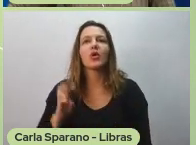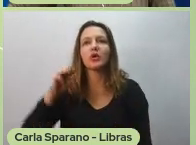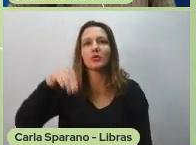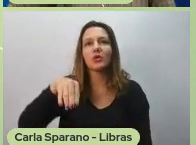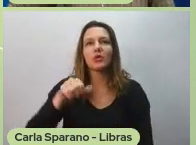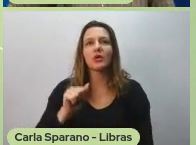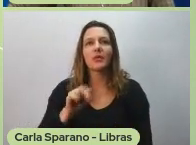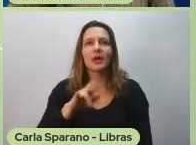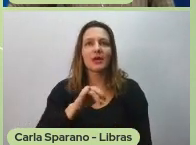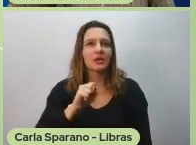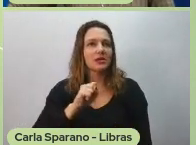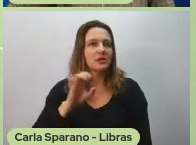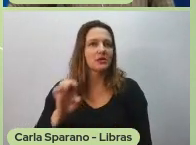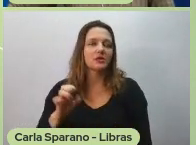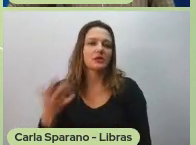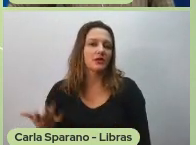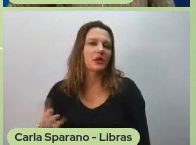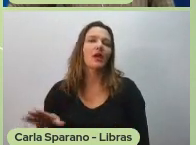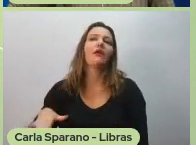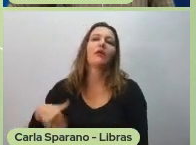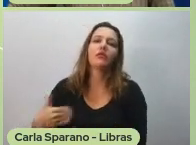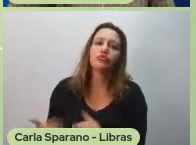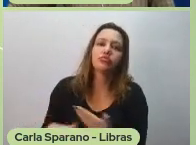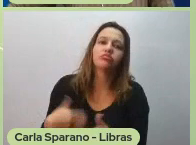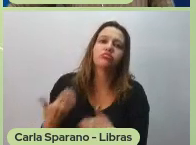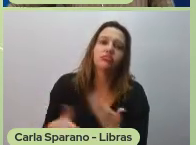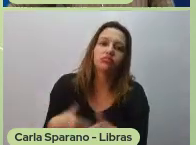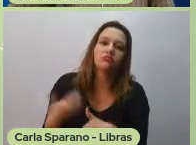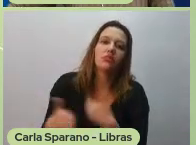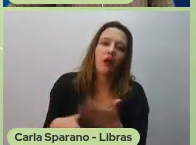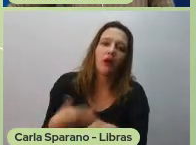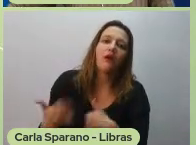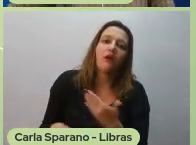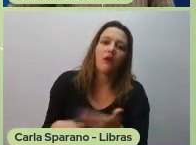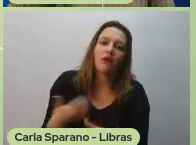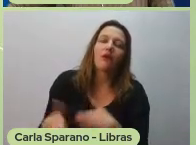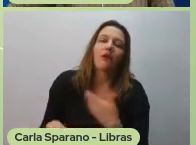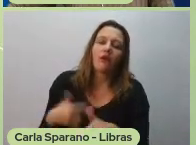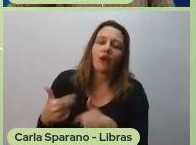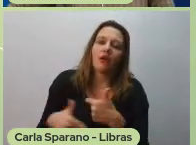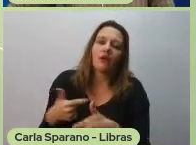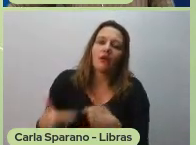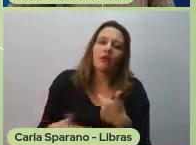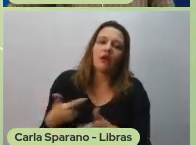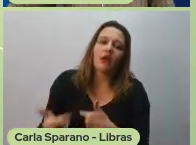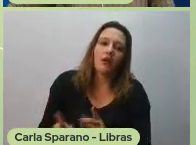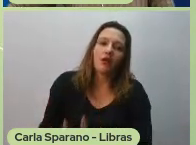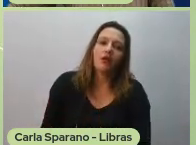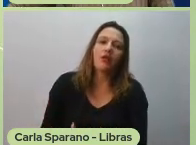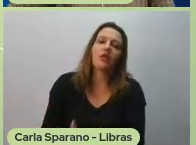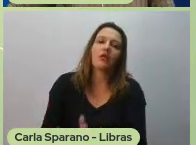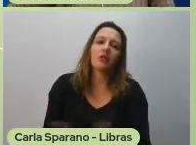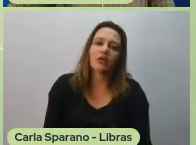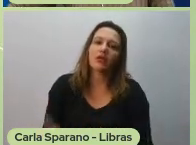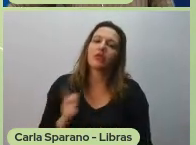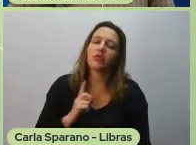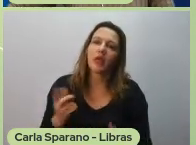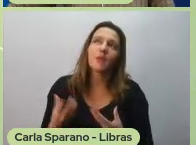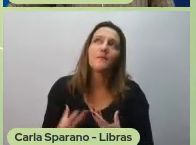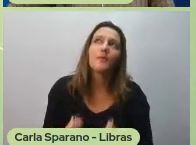jornada. Ai, uma jornada que, de repente, garante o nosso emprego por muitos anos ainda, porque tem muita coisa para ser